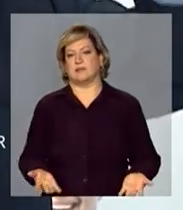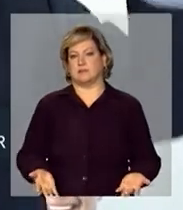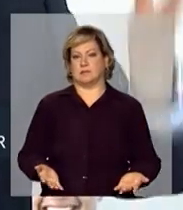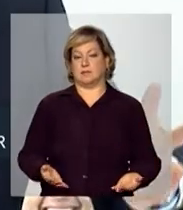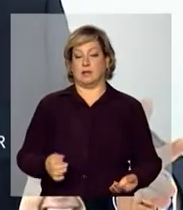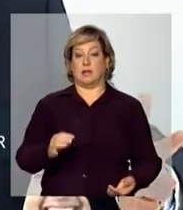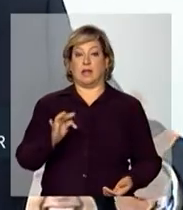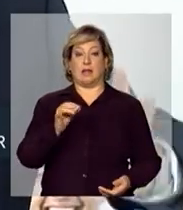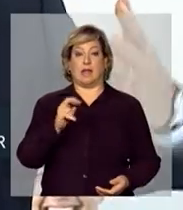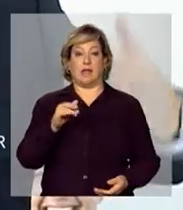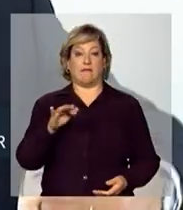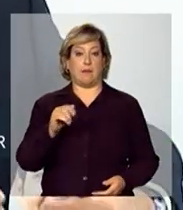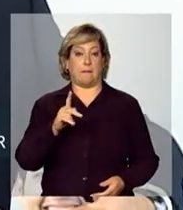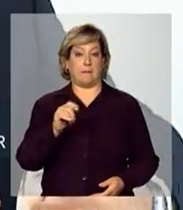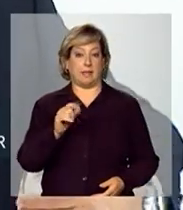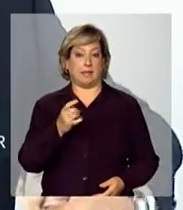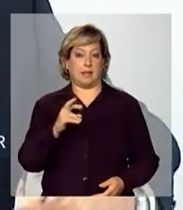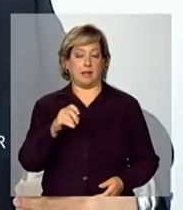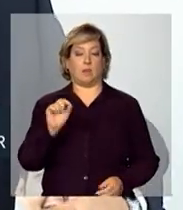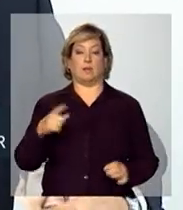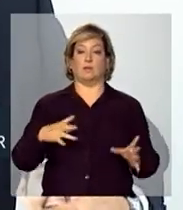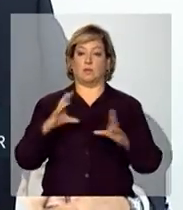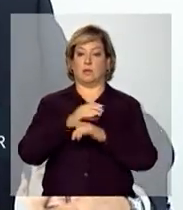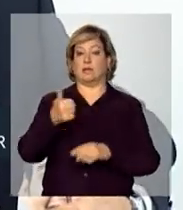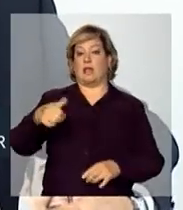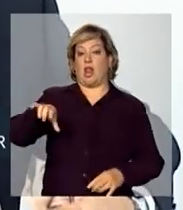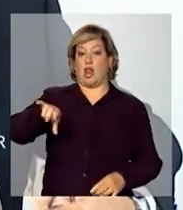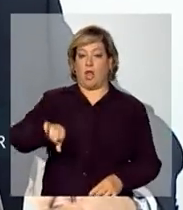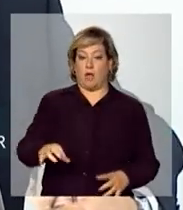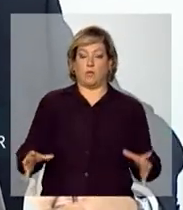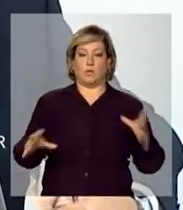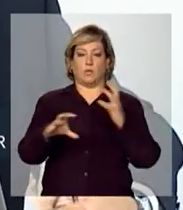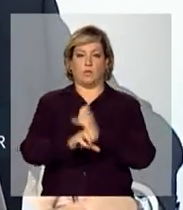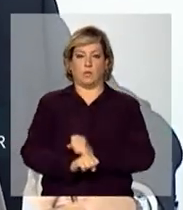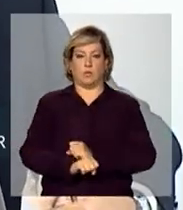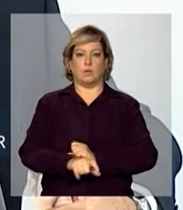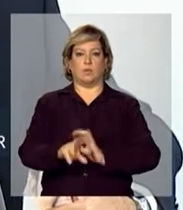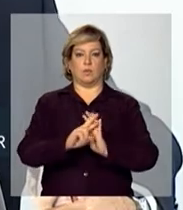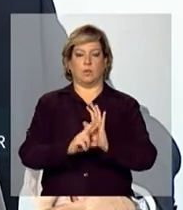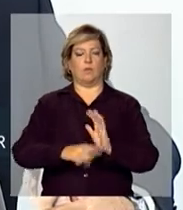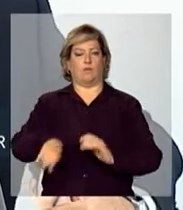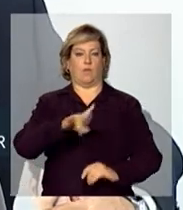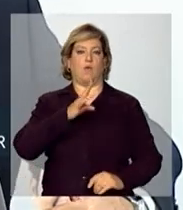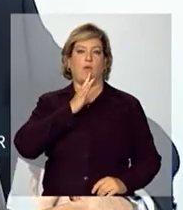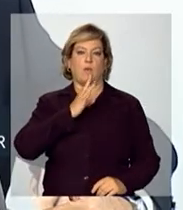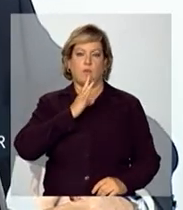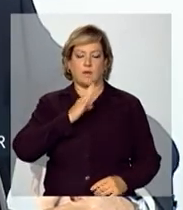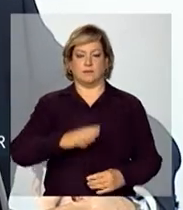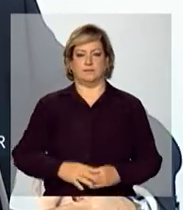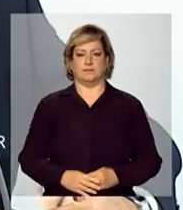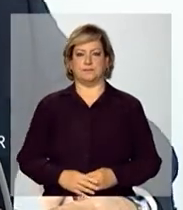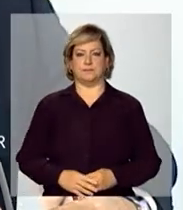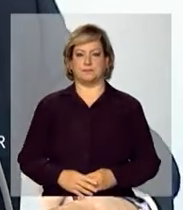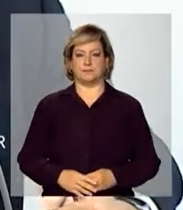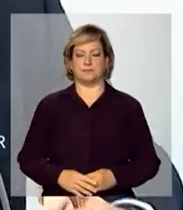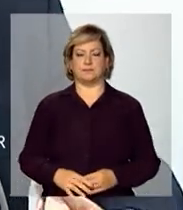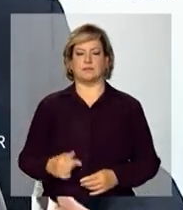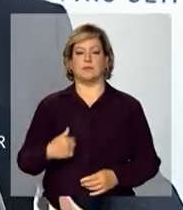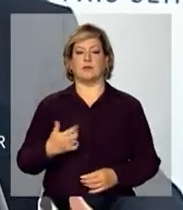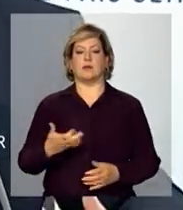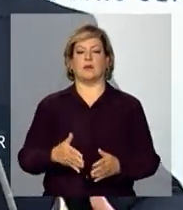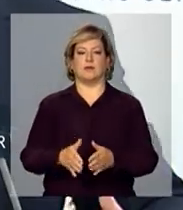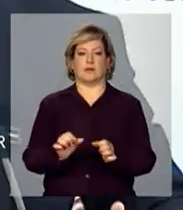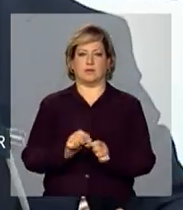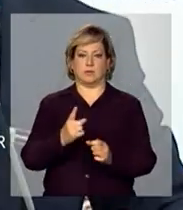aquelas tarifas padronizadas que compõem as 19 tarifas do conjunto da Norma que vocês conhecem eu queria fazer uma